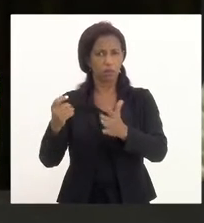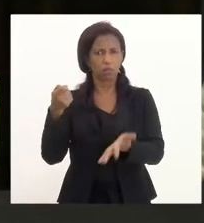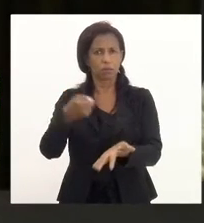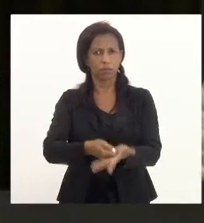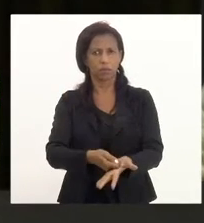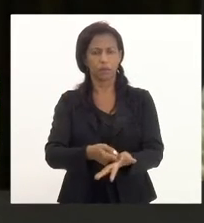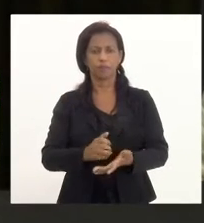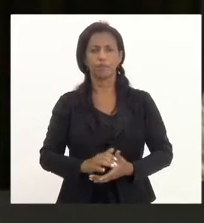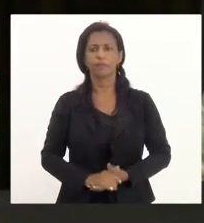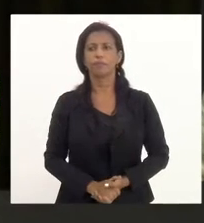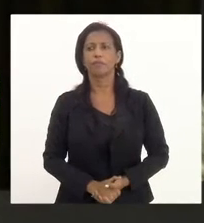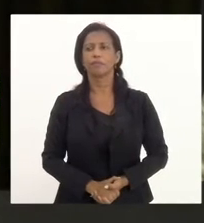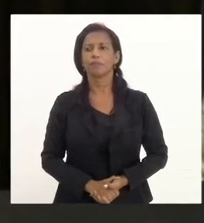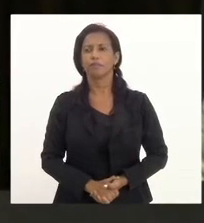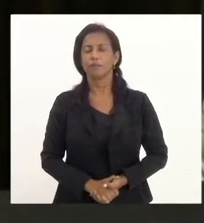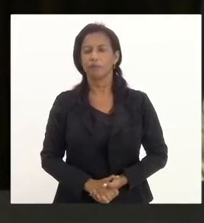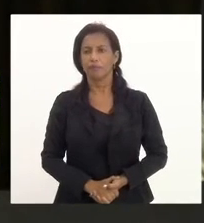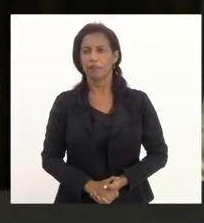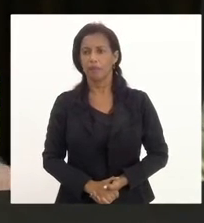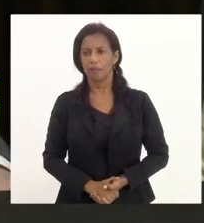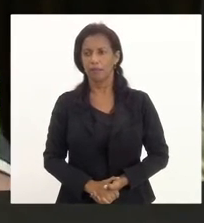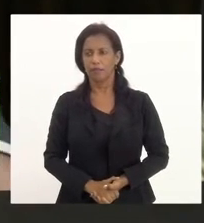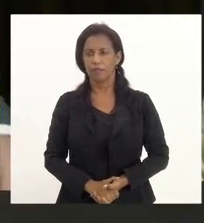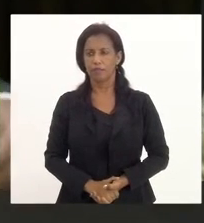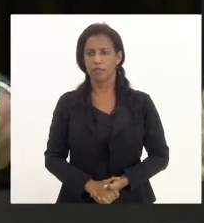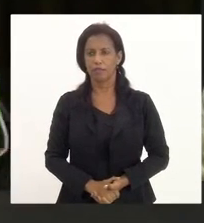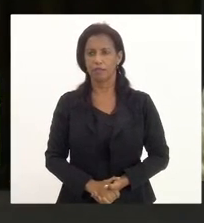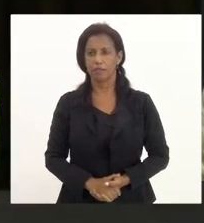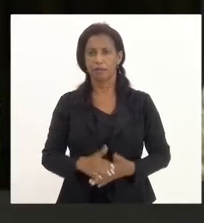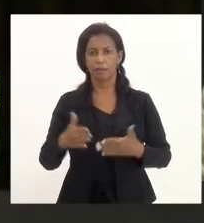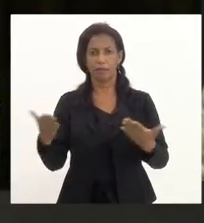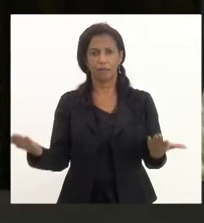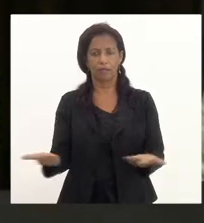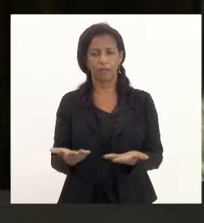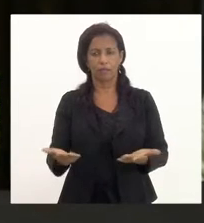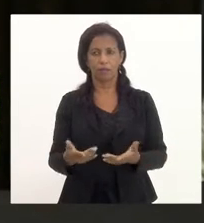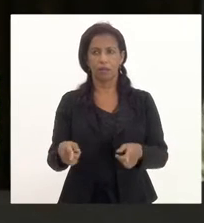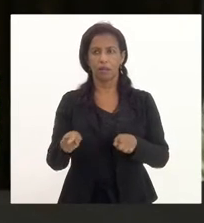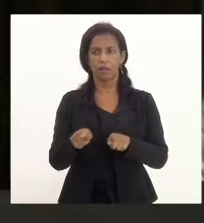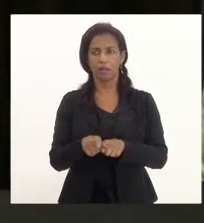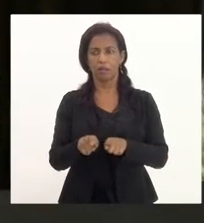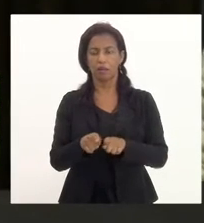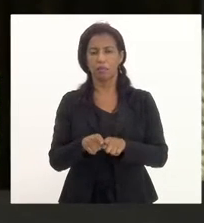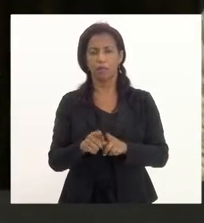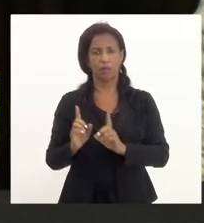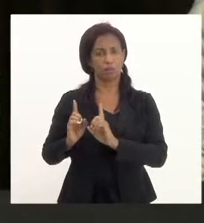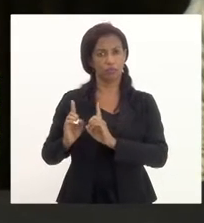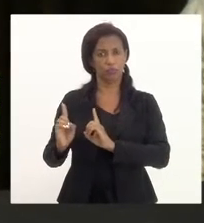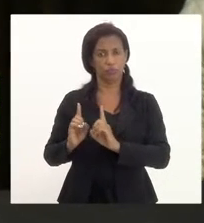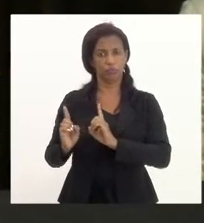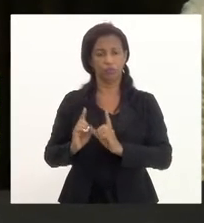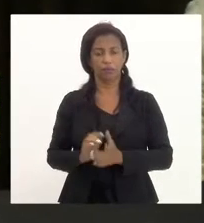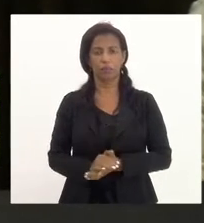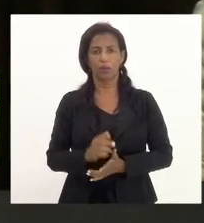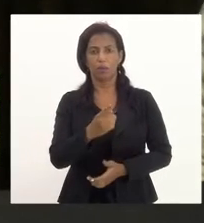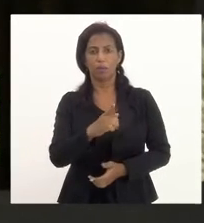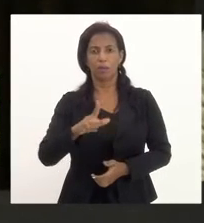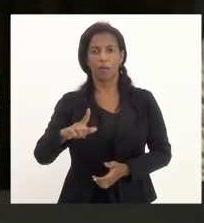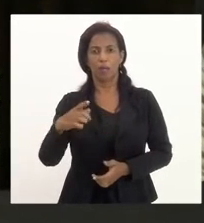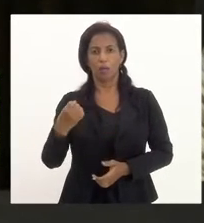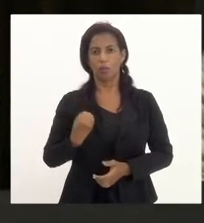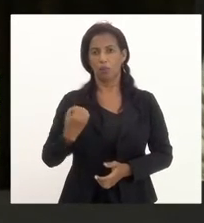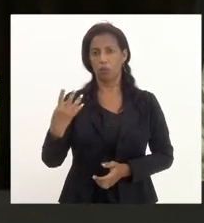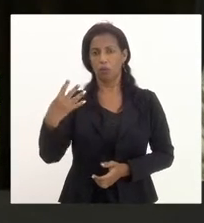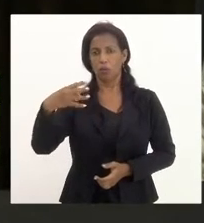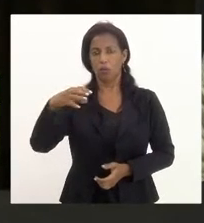mantida é bom agora mais objetivamente sobre o nosso pele que está em discussão o pede o número